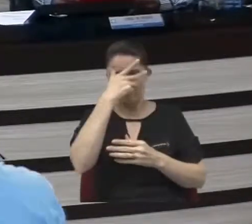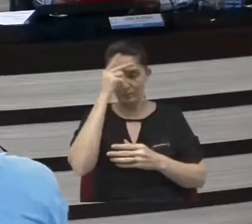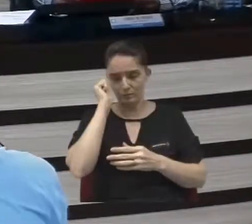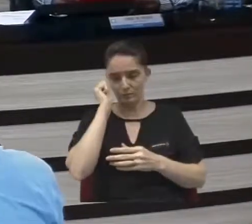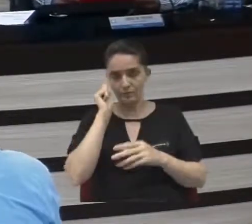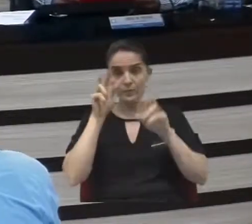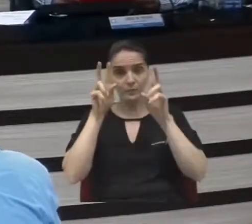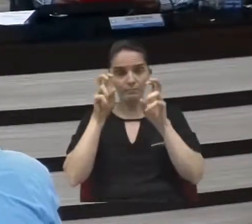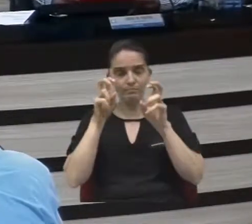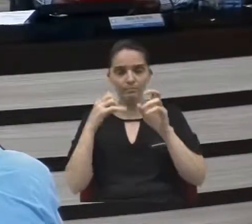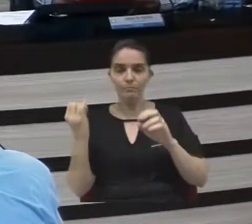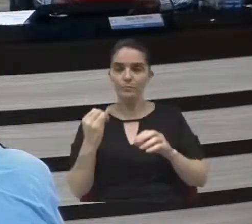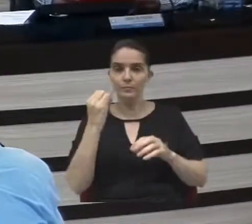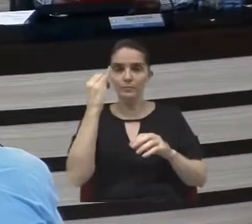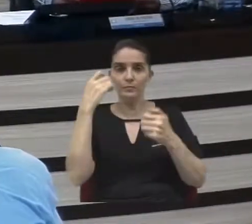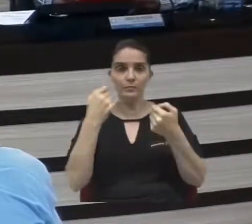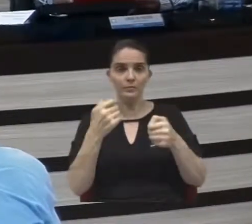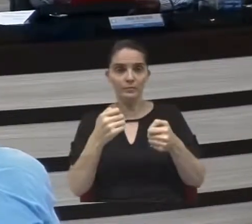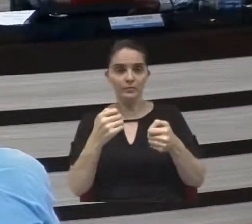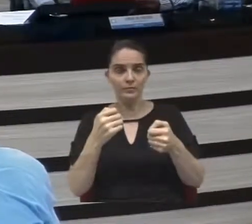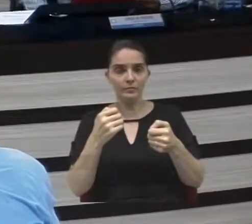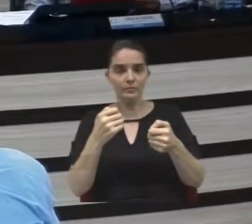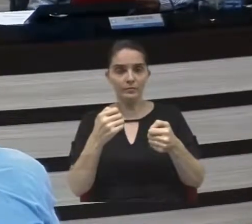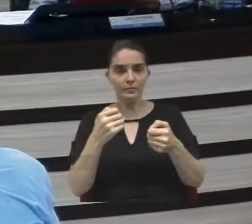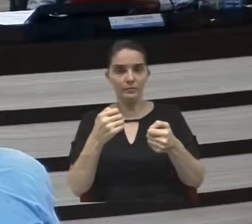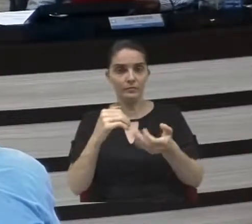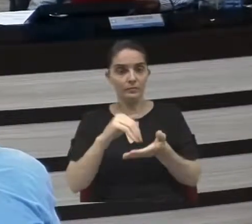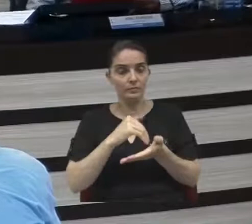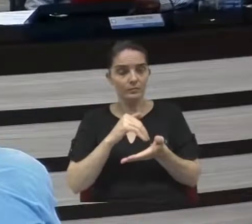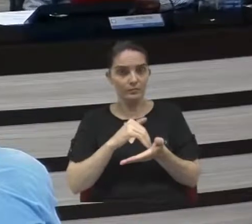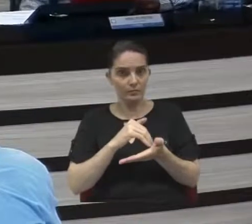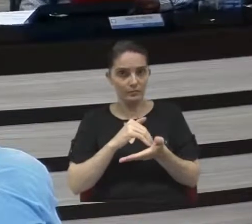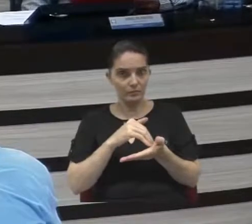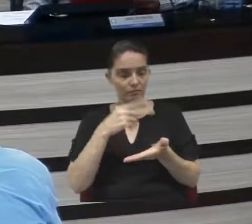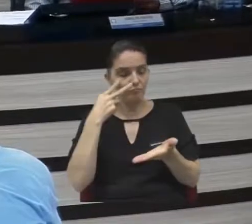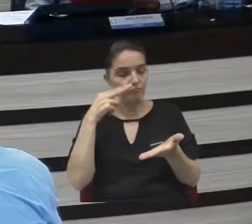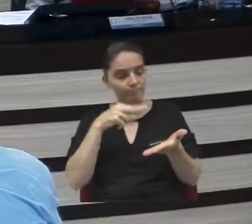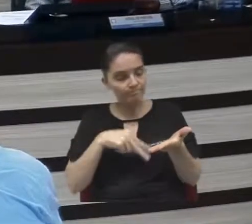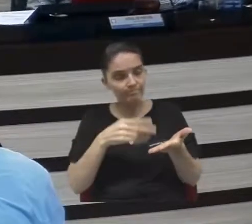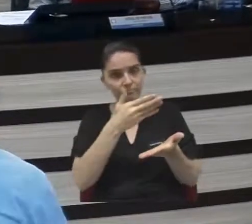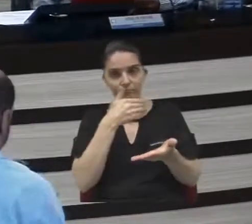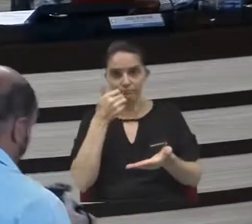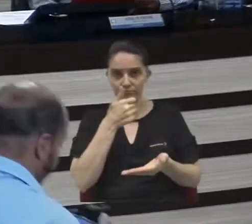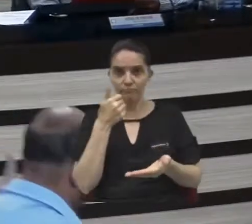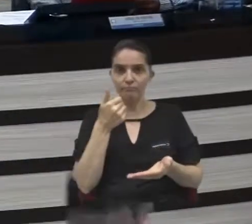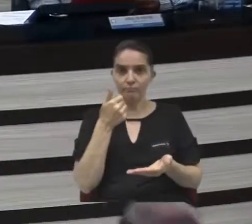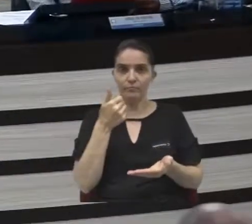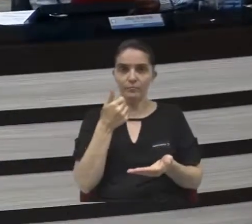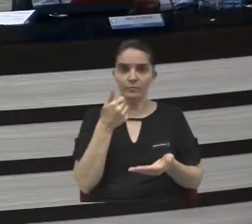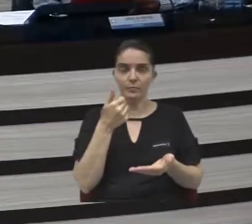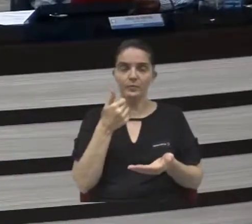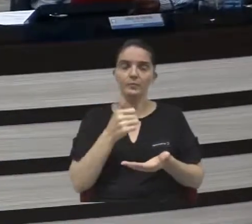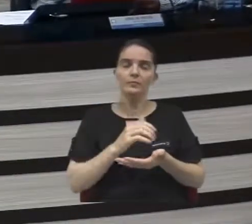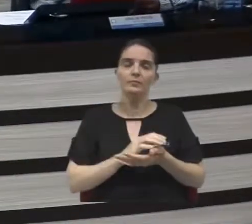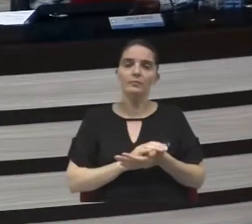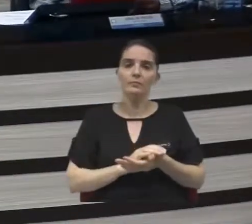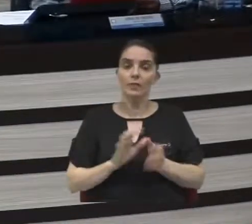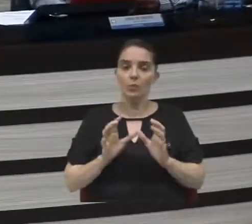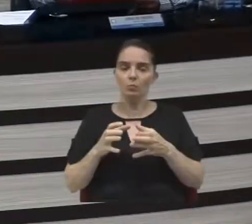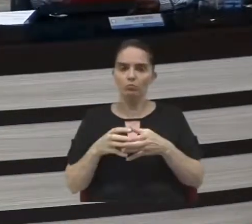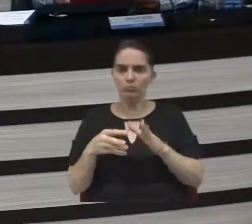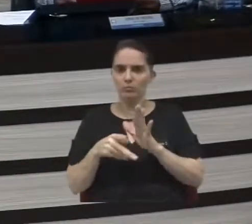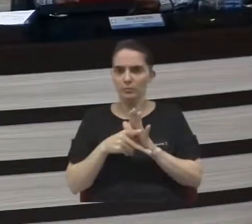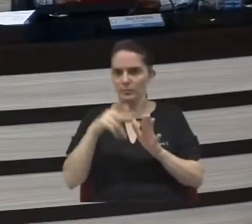Municipal, merecerem uma análise mais apurada por parte das secretarias municipais e autarquias que compõem o